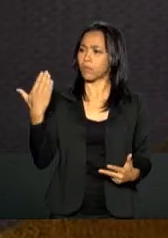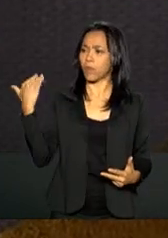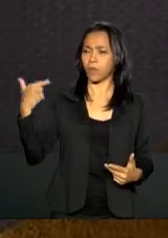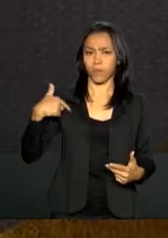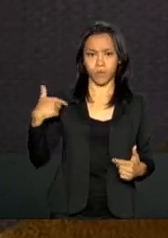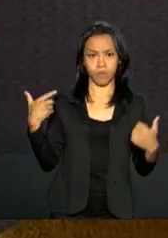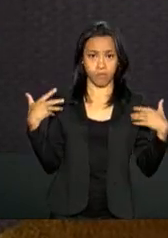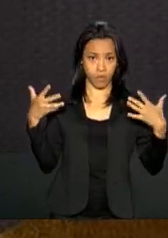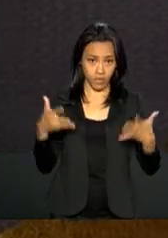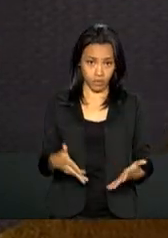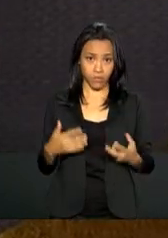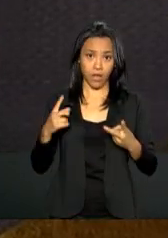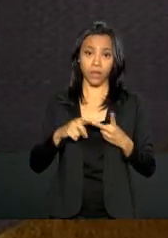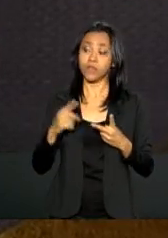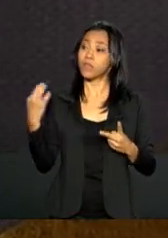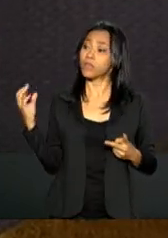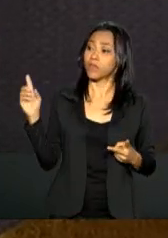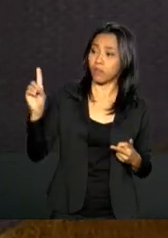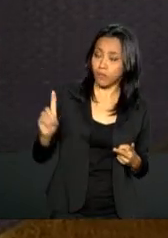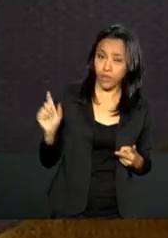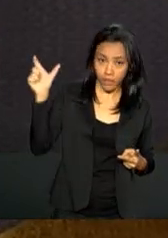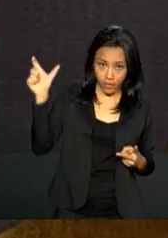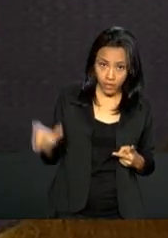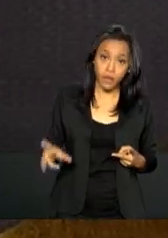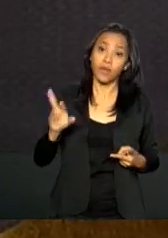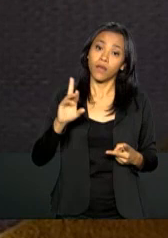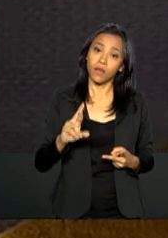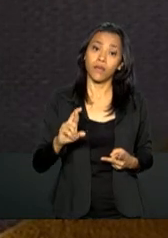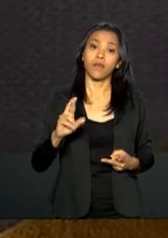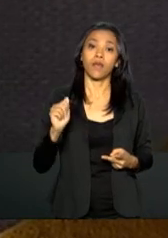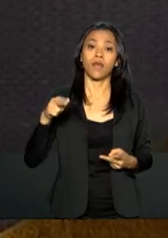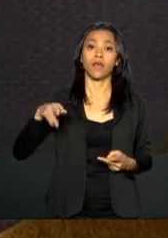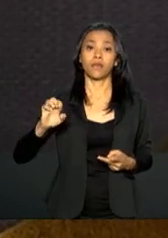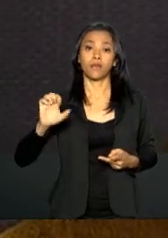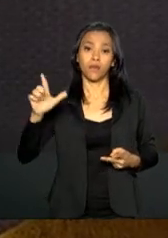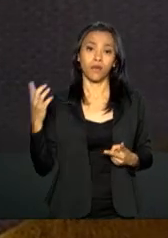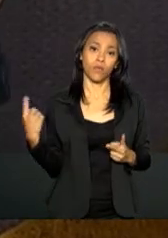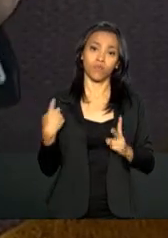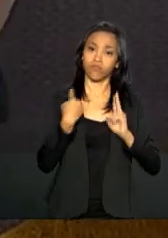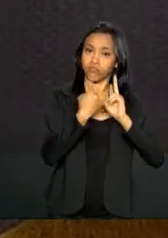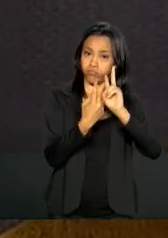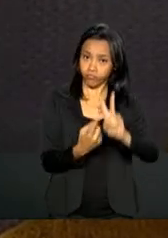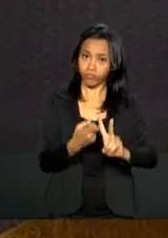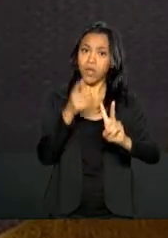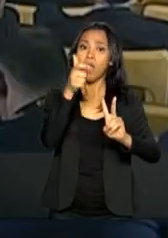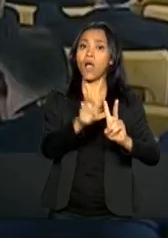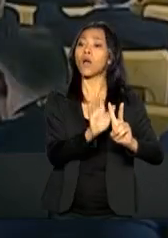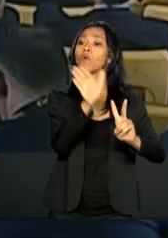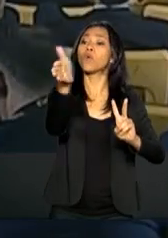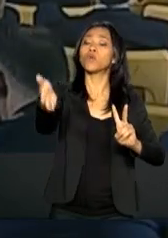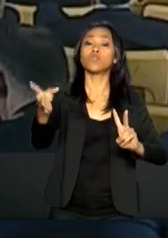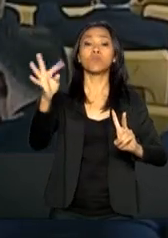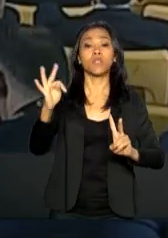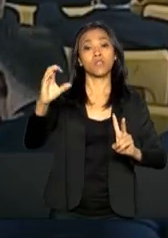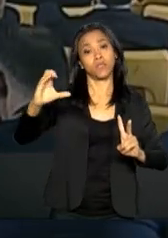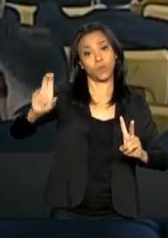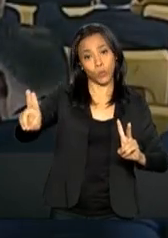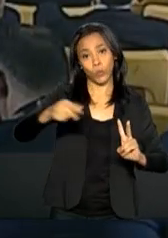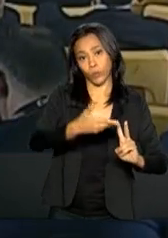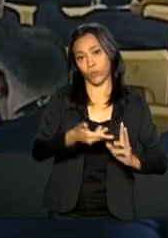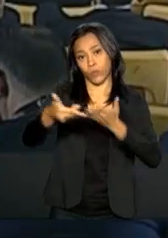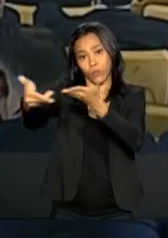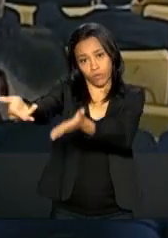ea senhora procuradora geral doutora raquel dodge de um evento de governança lá no tribunal de contas e e se